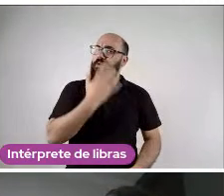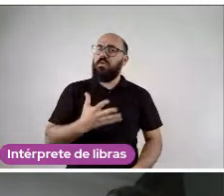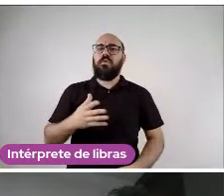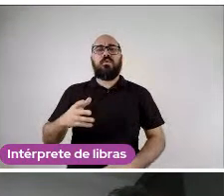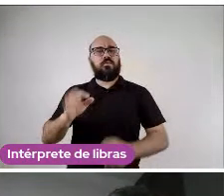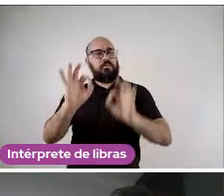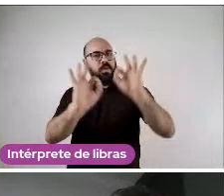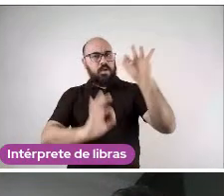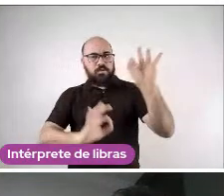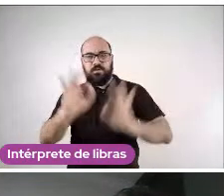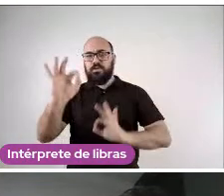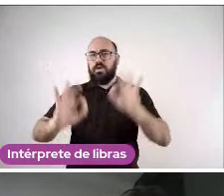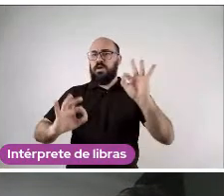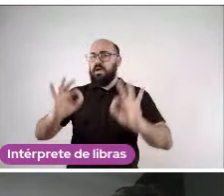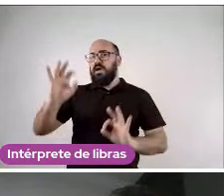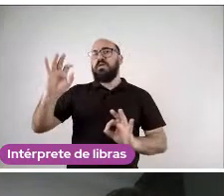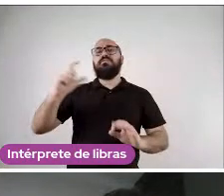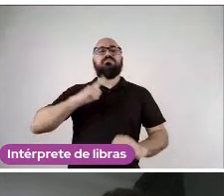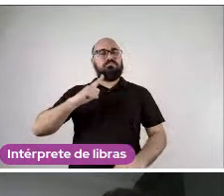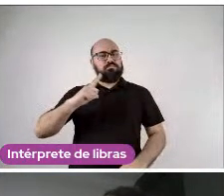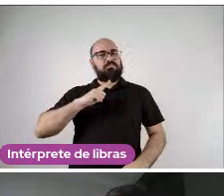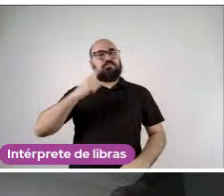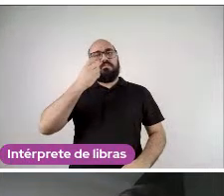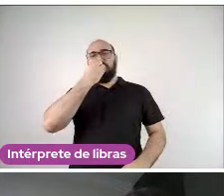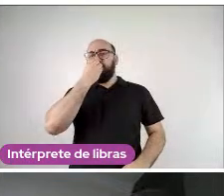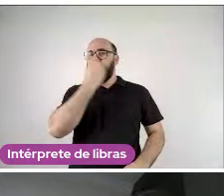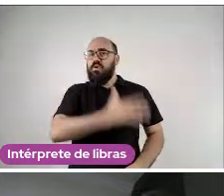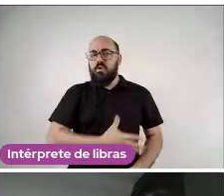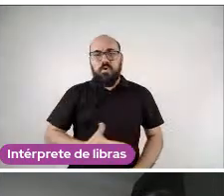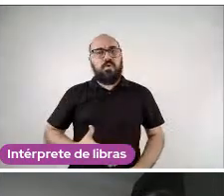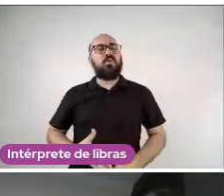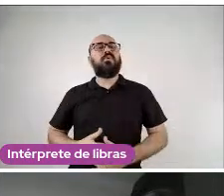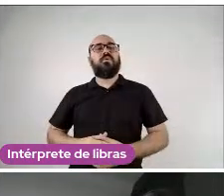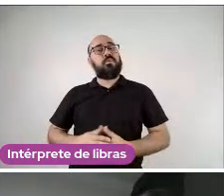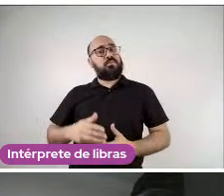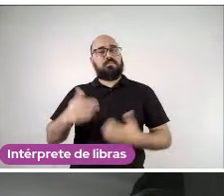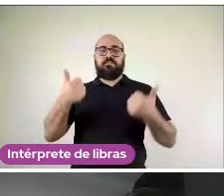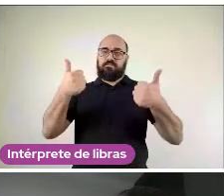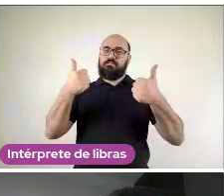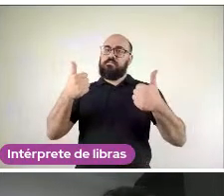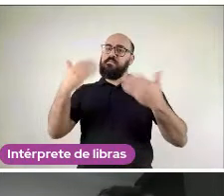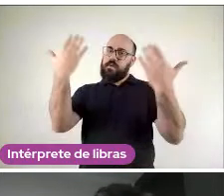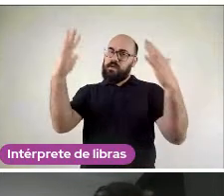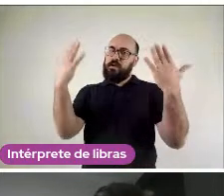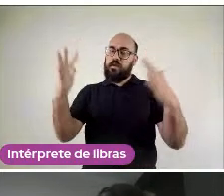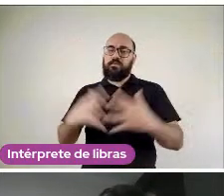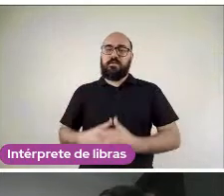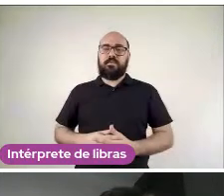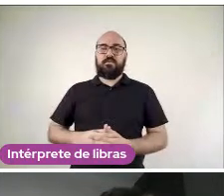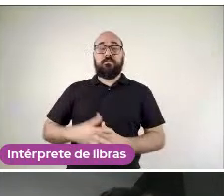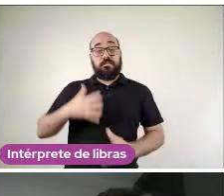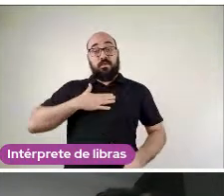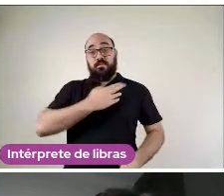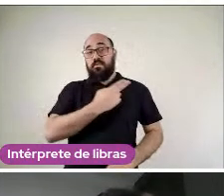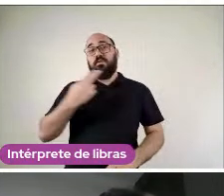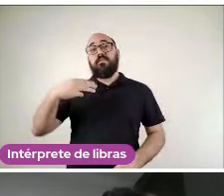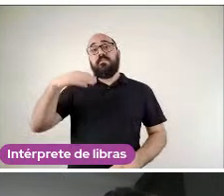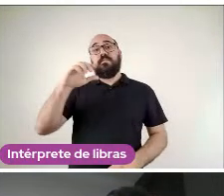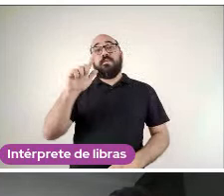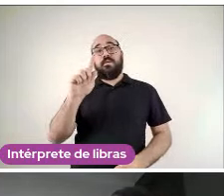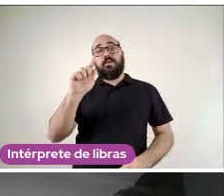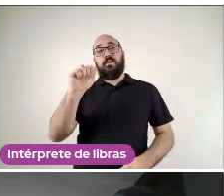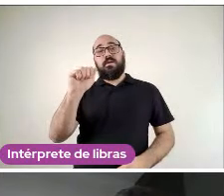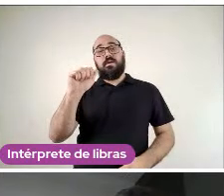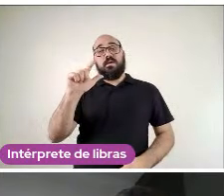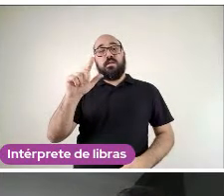bem pensado, com a intervenção cultural, que foi muito, muito bacana. Bem, meu nome é Glauco, eu trabalho na Unesco